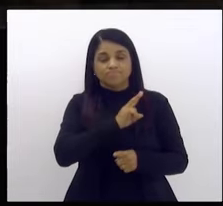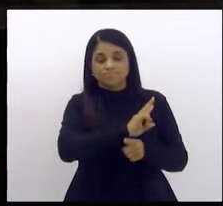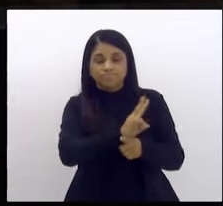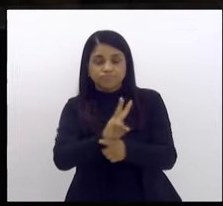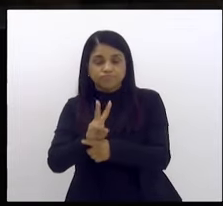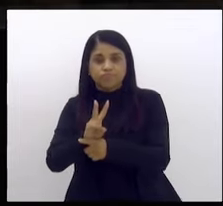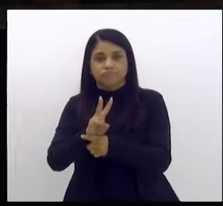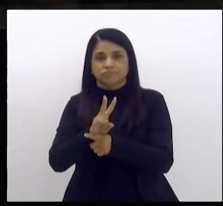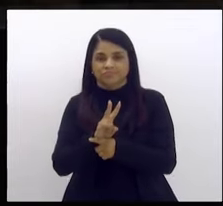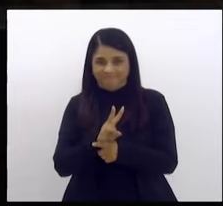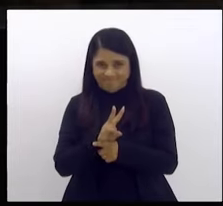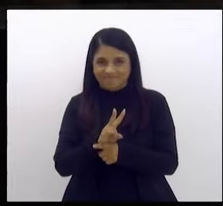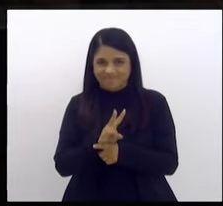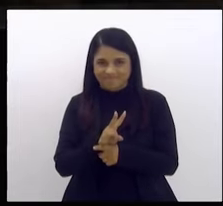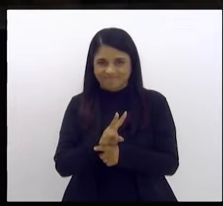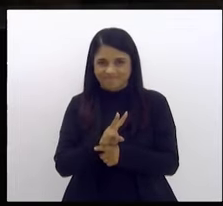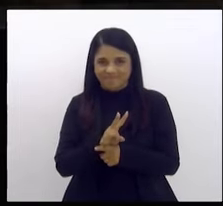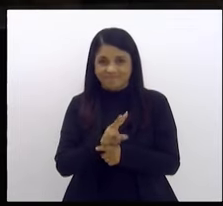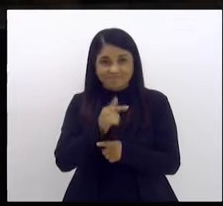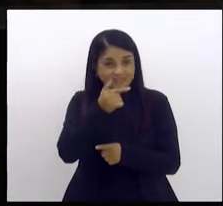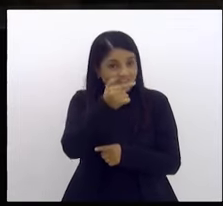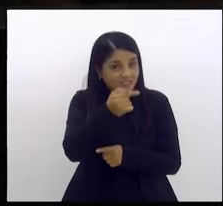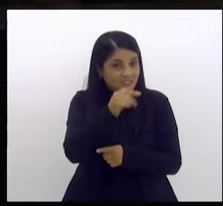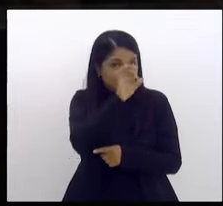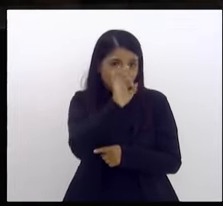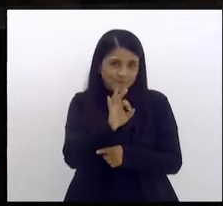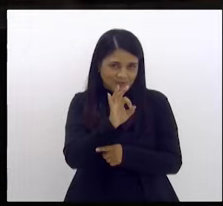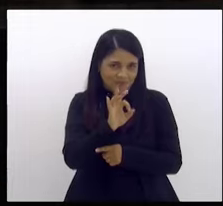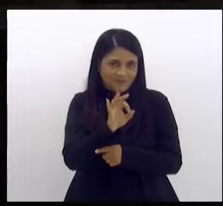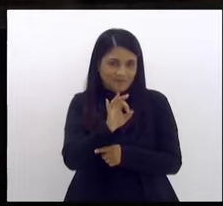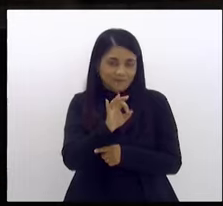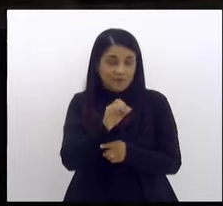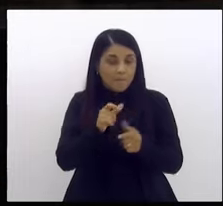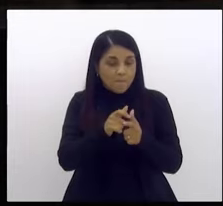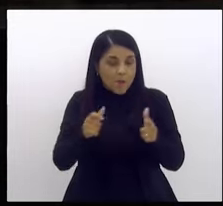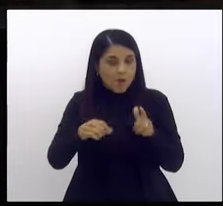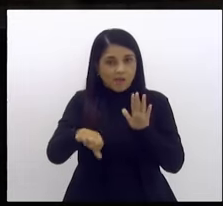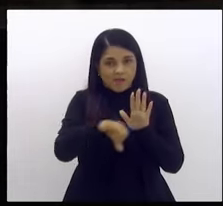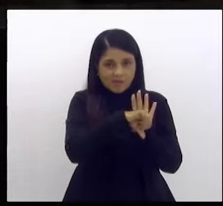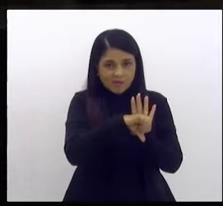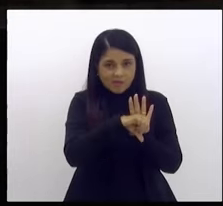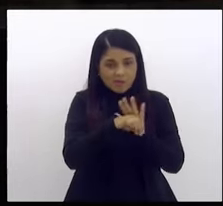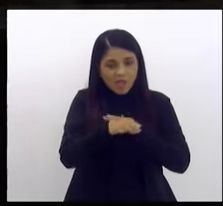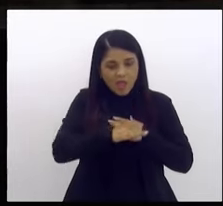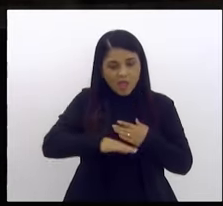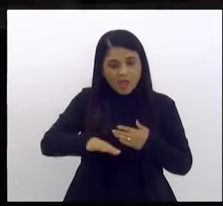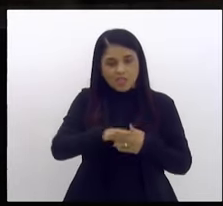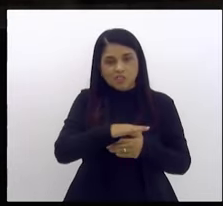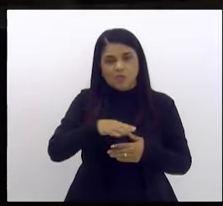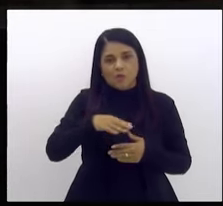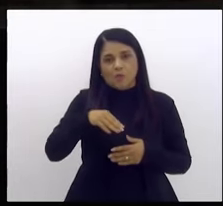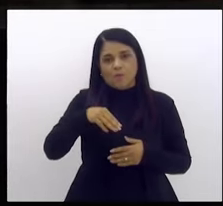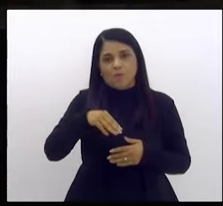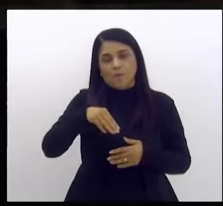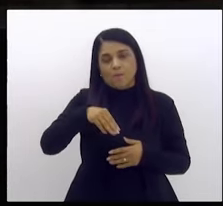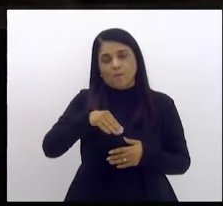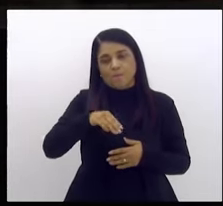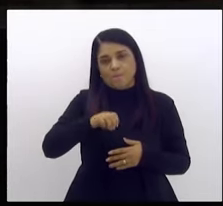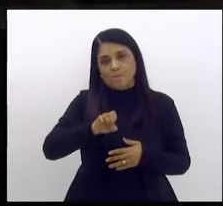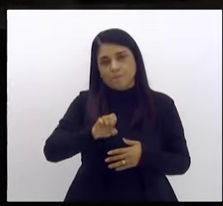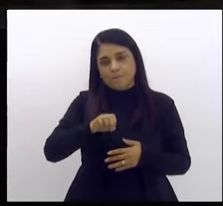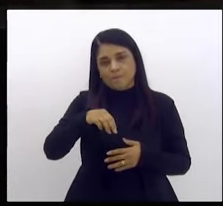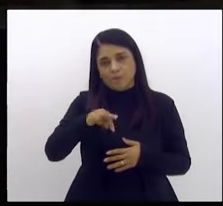protetivas. Ou seja, a maioria dos crimes ocorreram, inclusive, na região metropolitana do estado do Rio de Janeiro. Só aqui